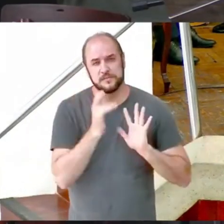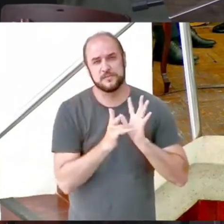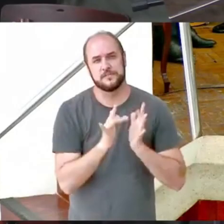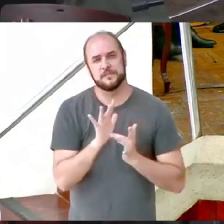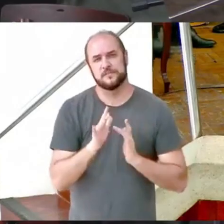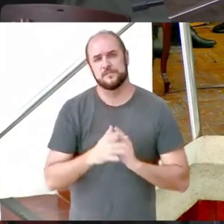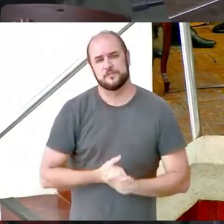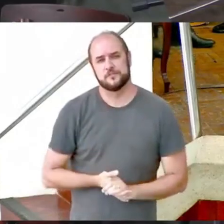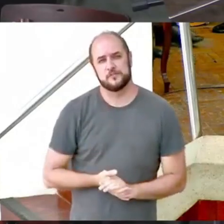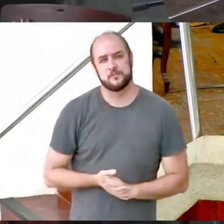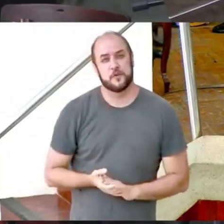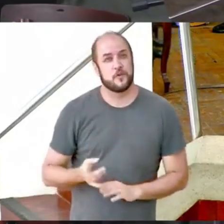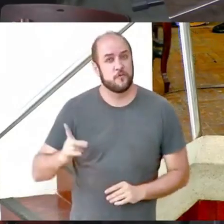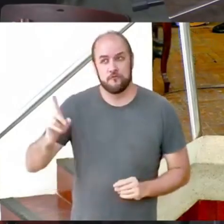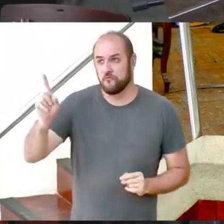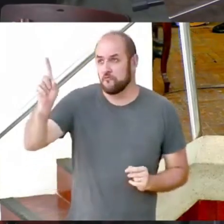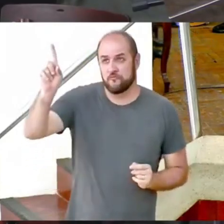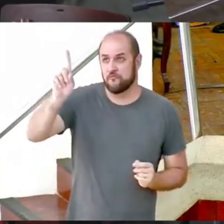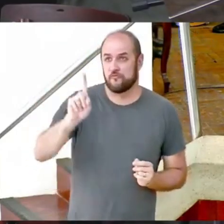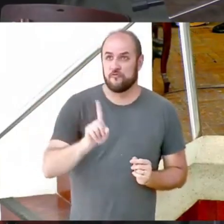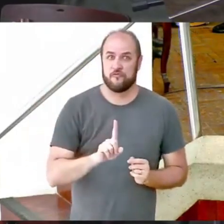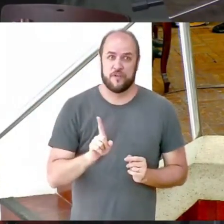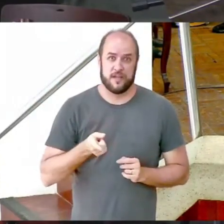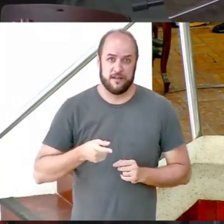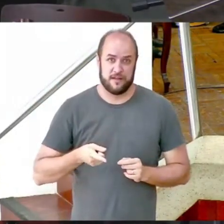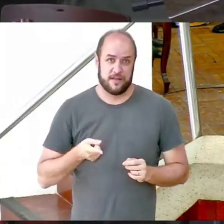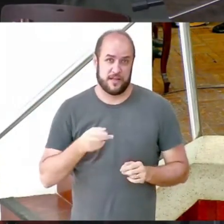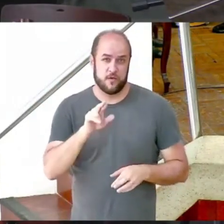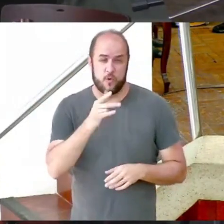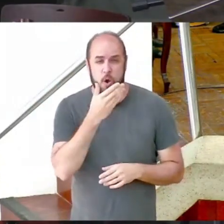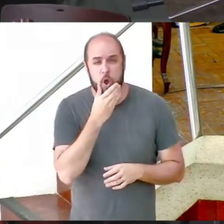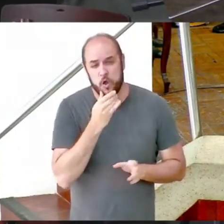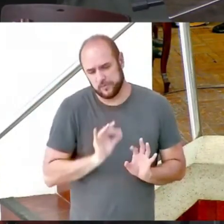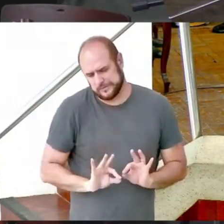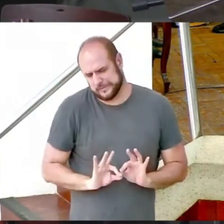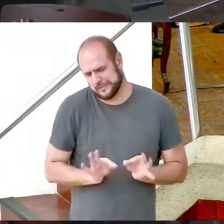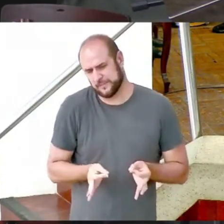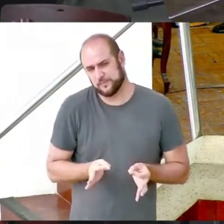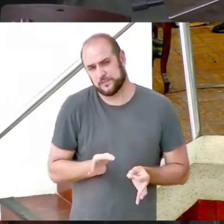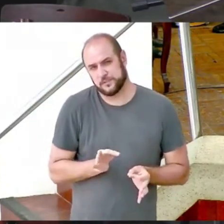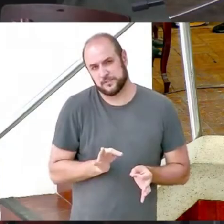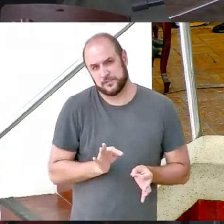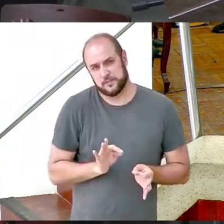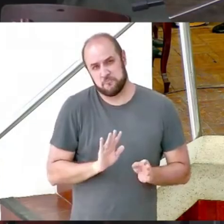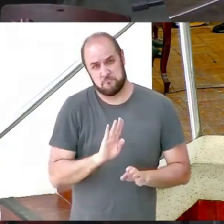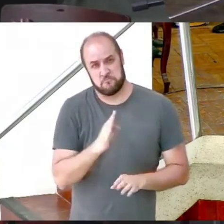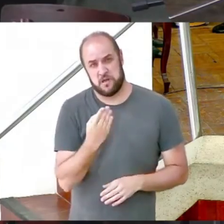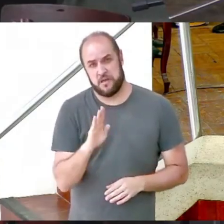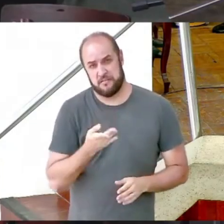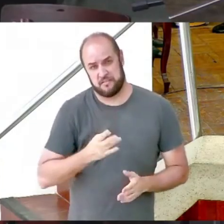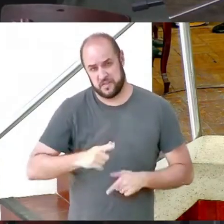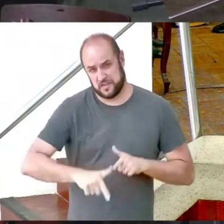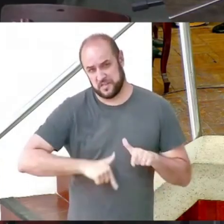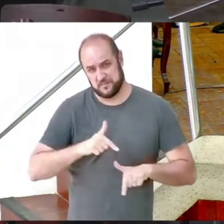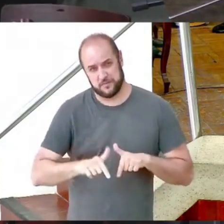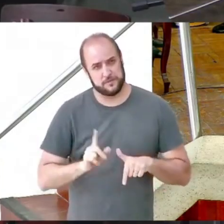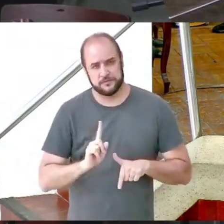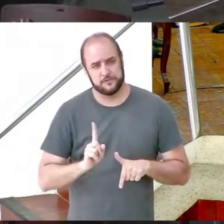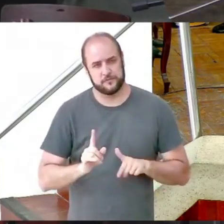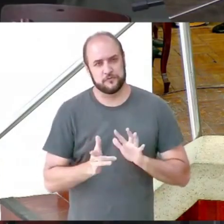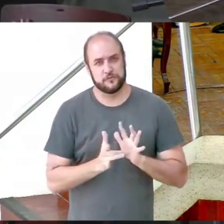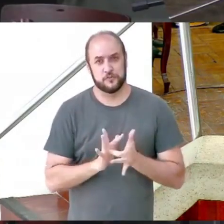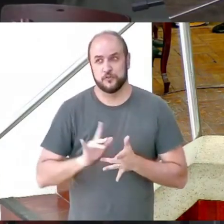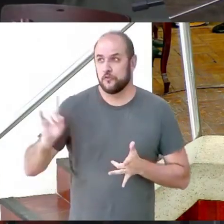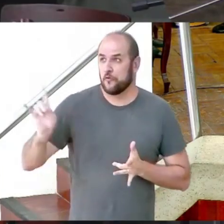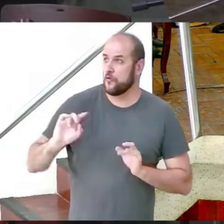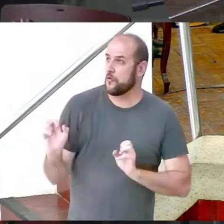Ele não virá mais como um carpinteiro, mas ele virá nas nuvens com poder e glória. E todos